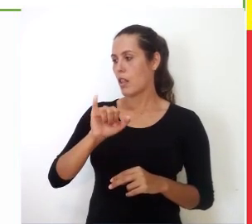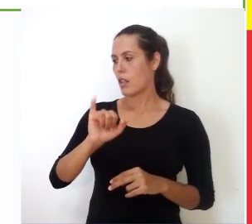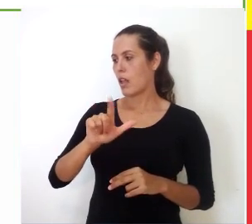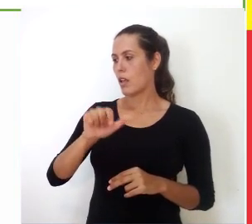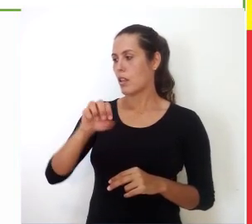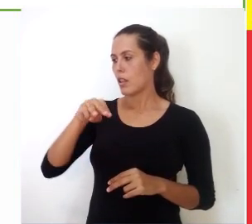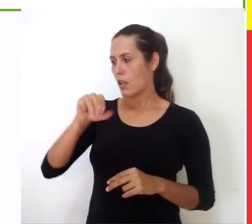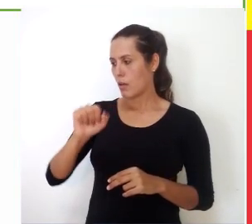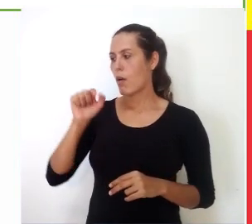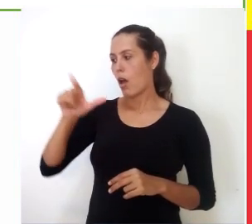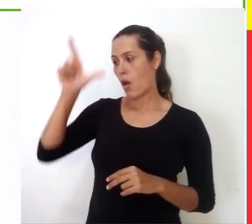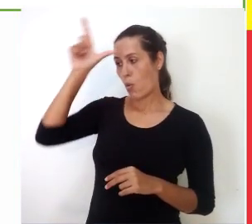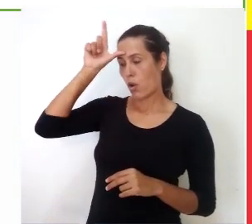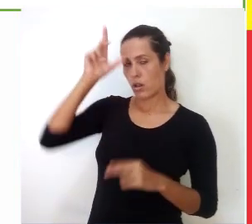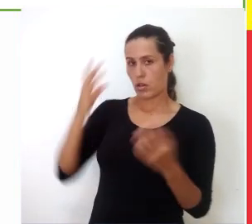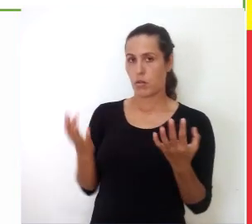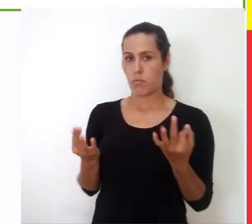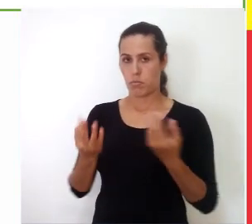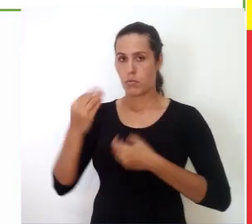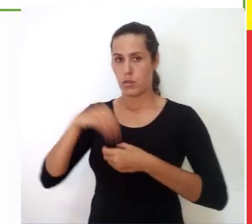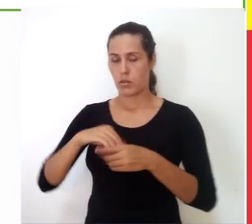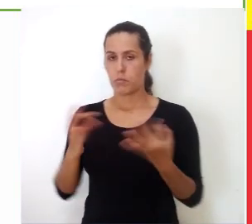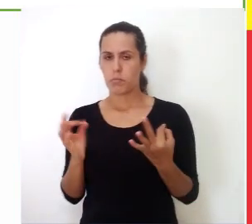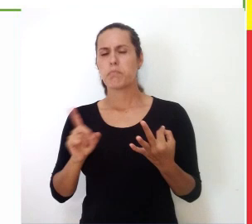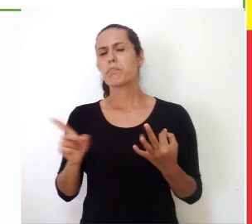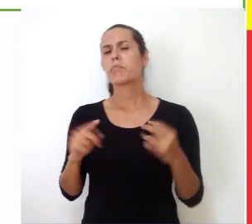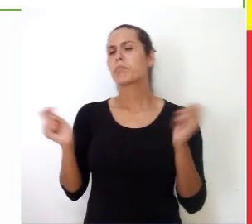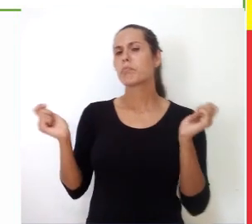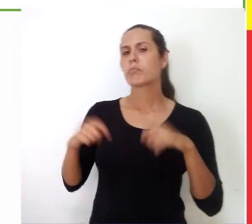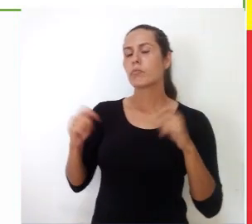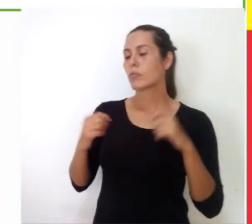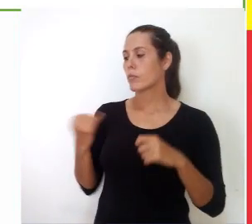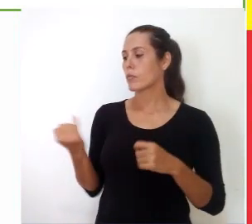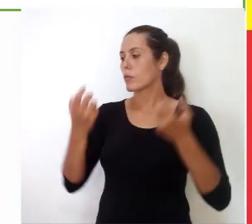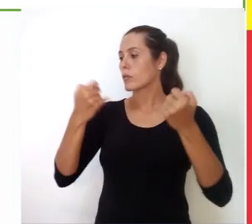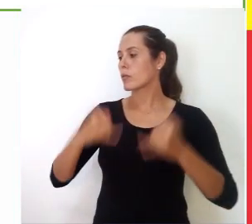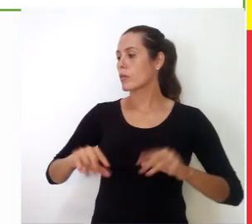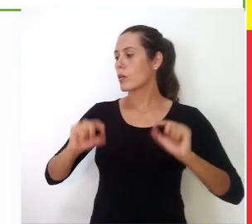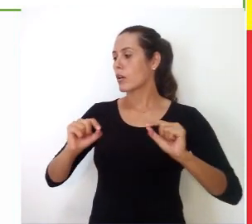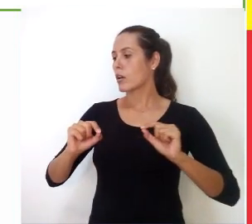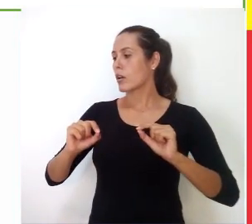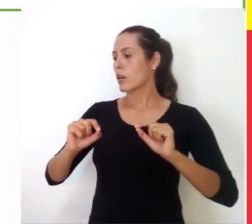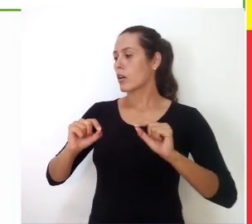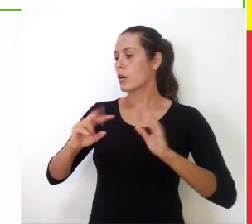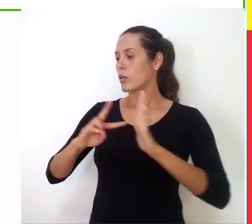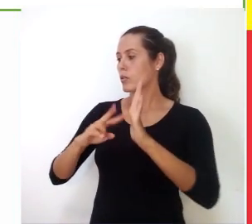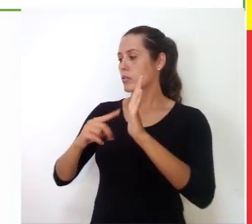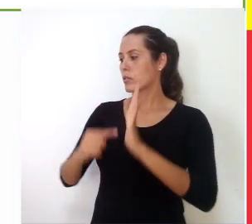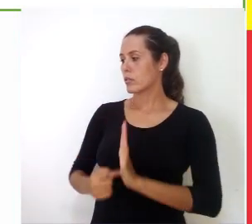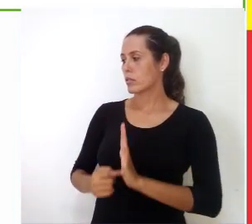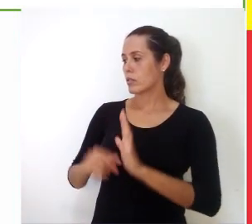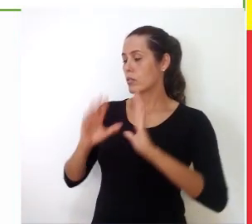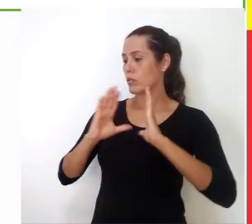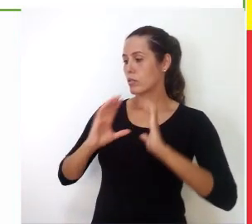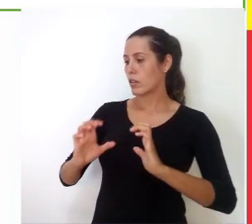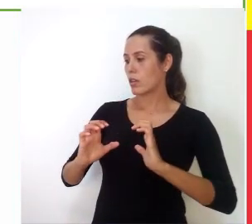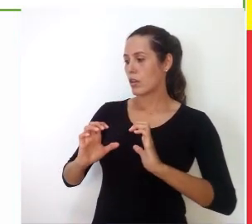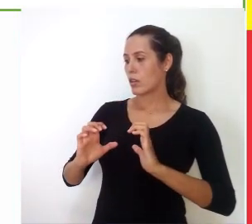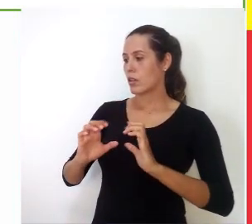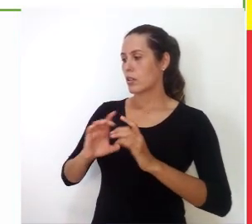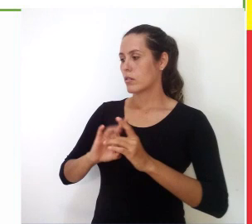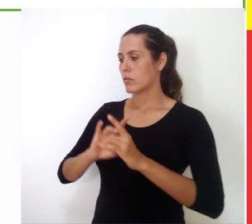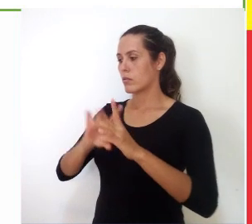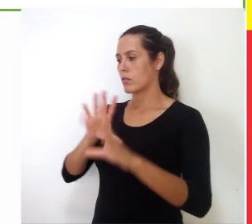difícil imaginar um sistema ético significativo separado da experiência individual, do sofrimento e